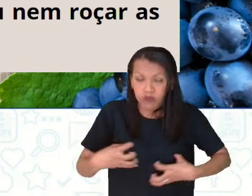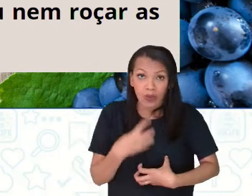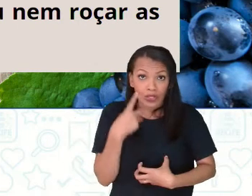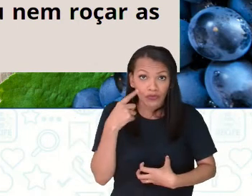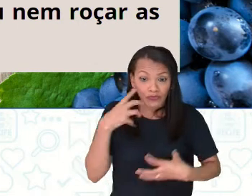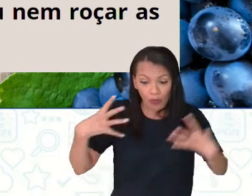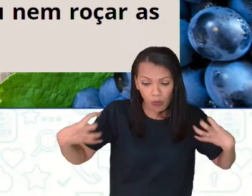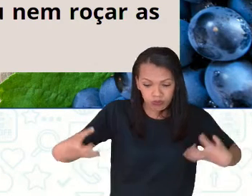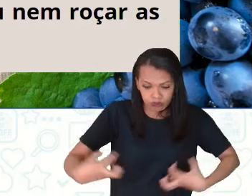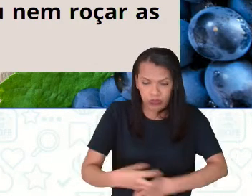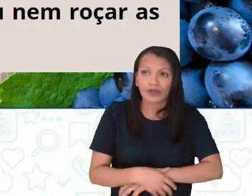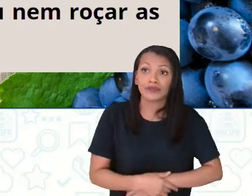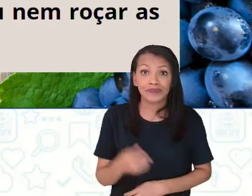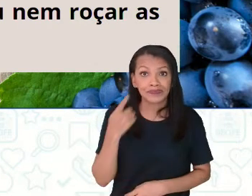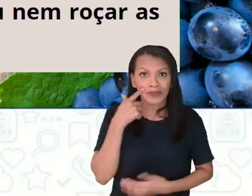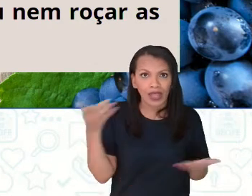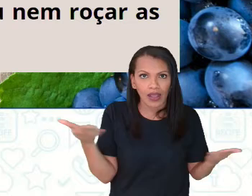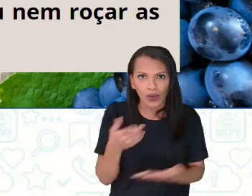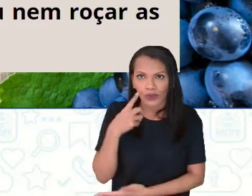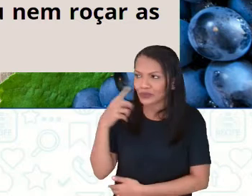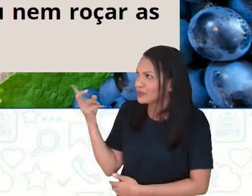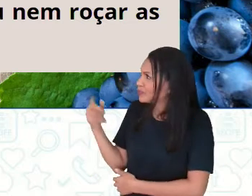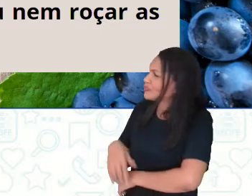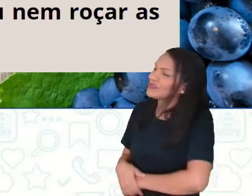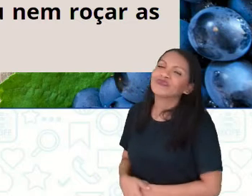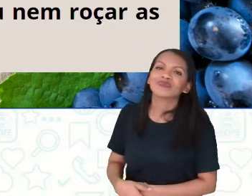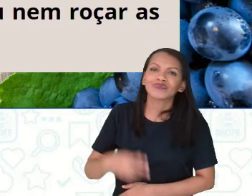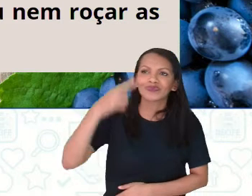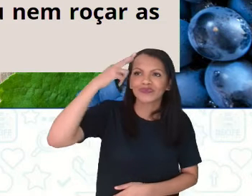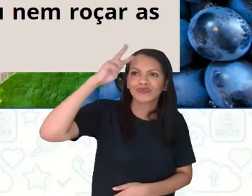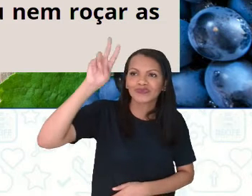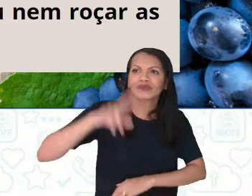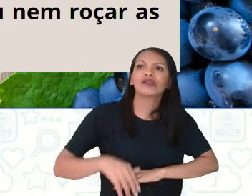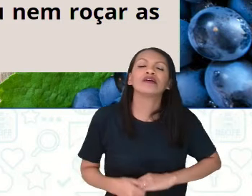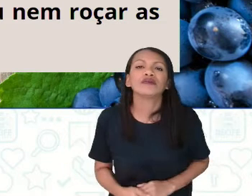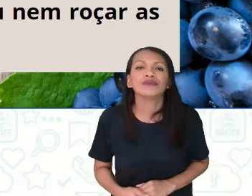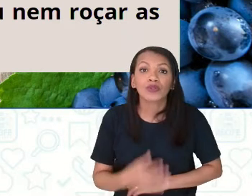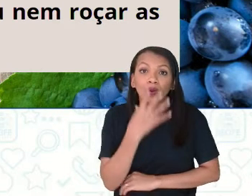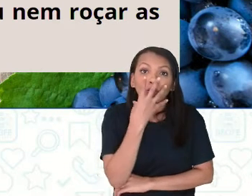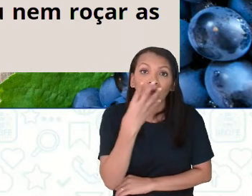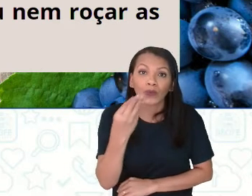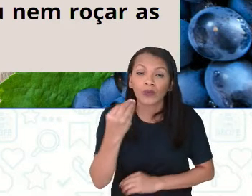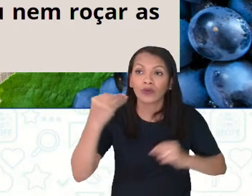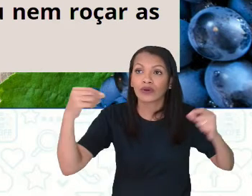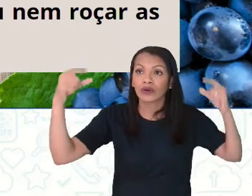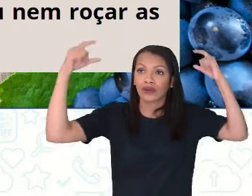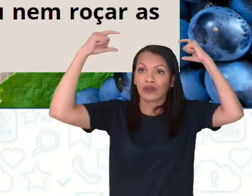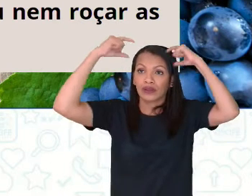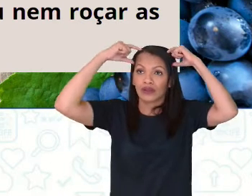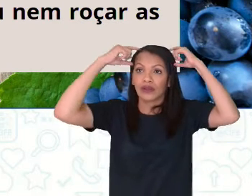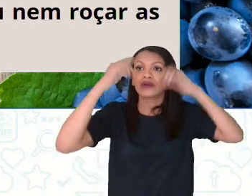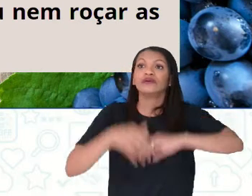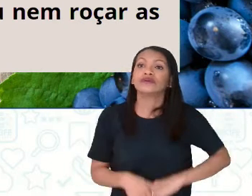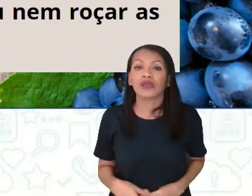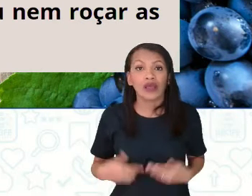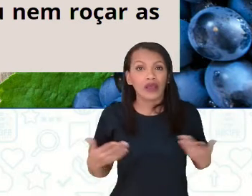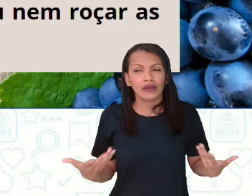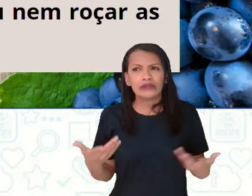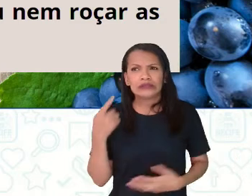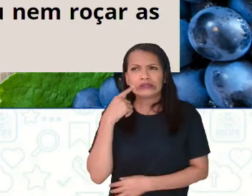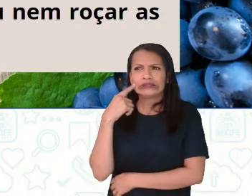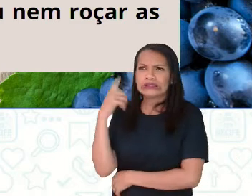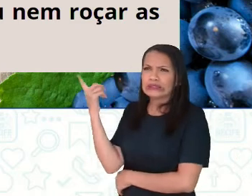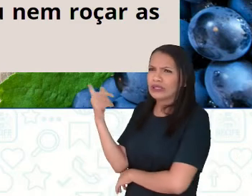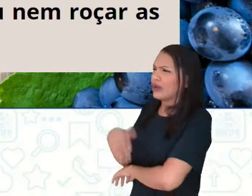e gulosa, fome de 4 dias e gula de todos os tempos. Veja que a gente já tem uma outra construção. A fome